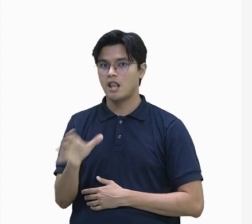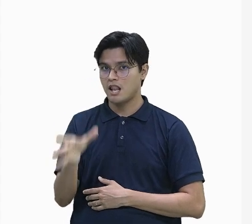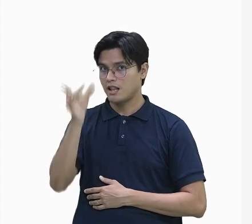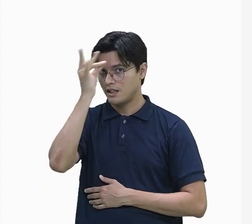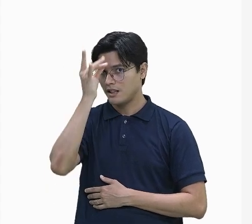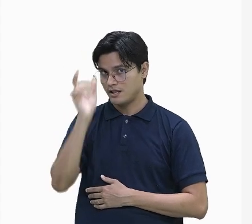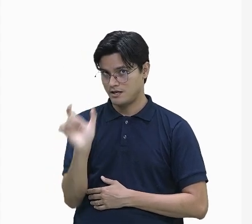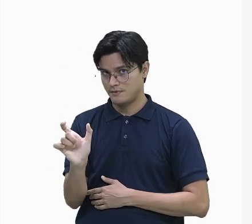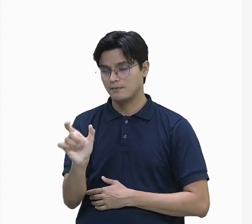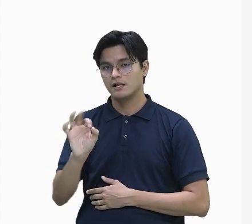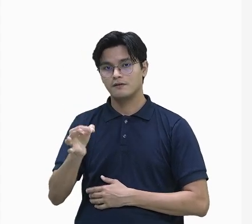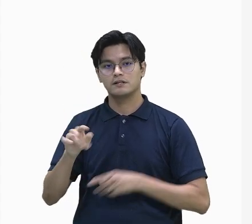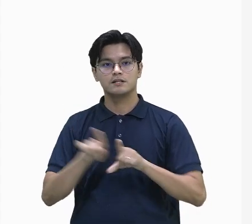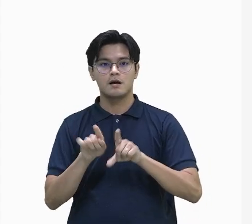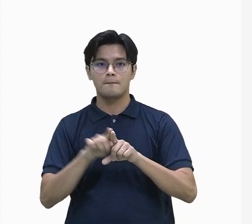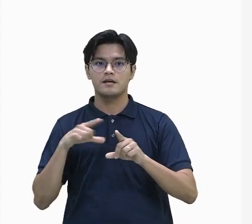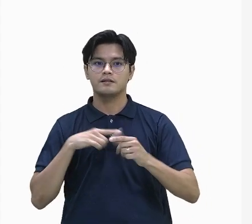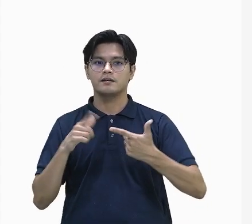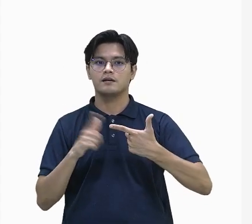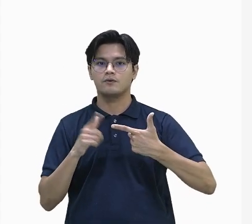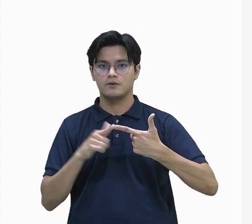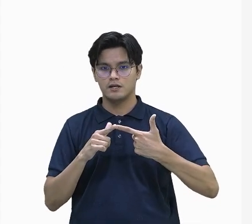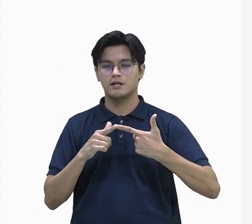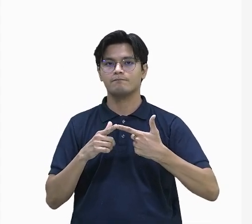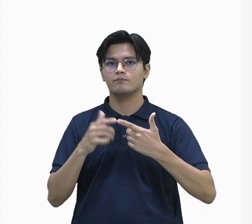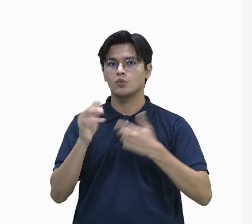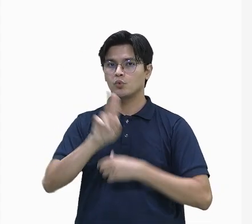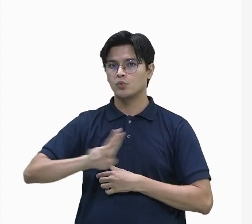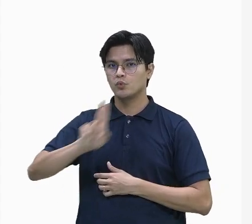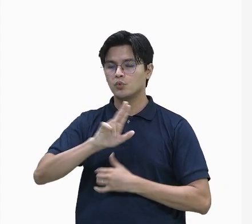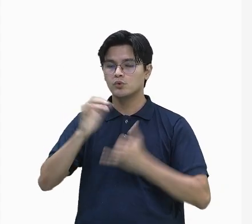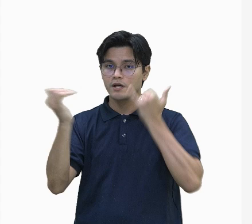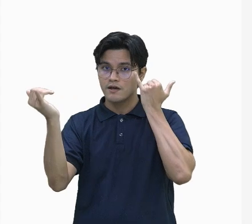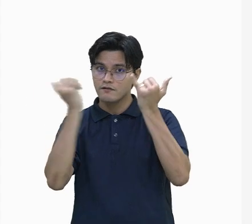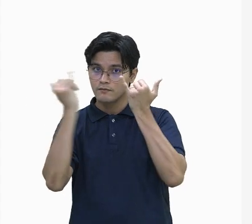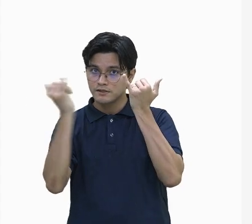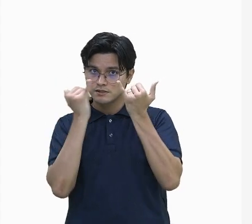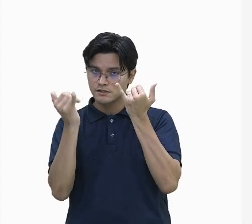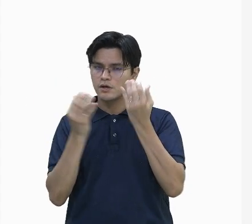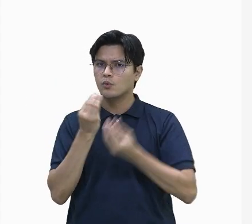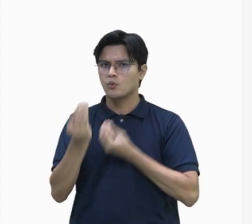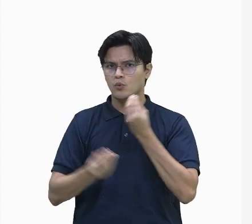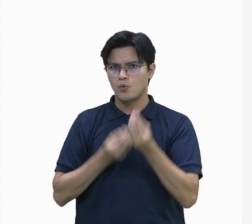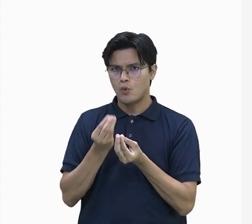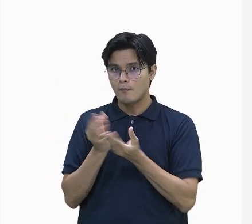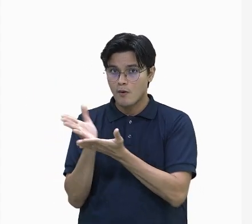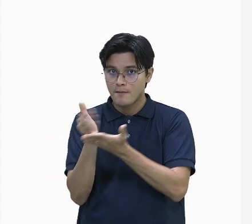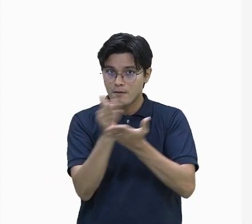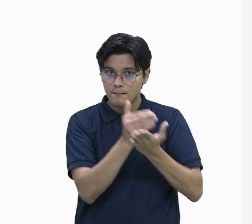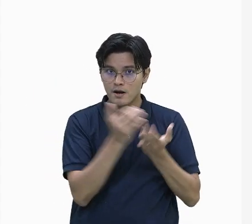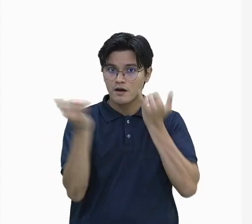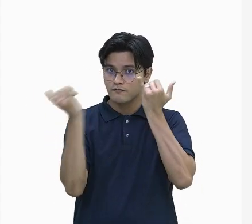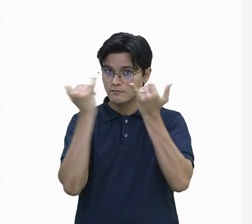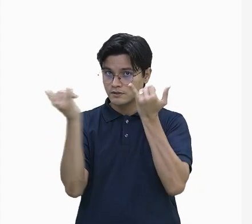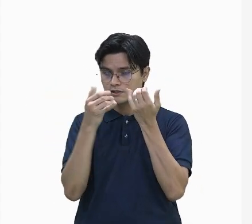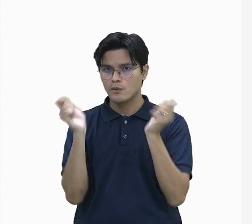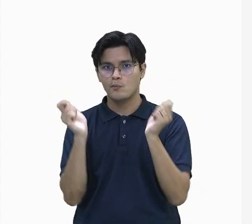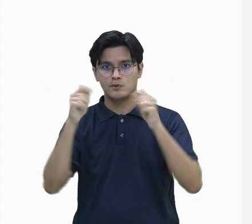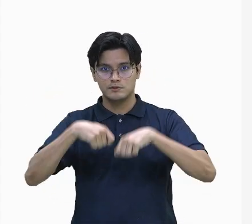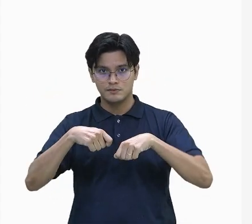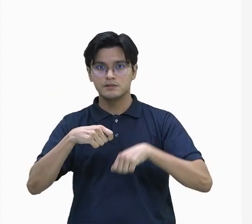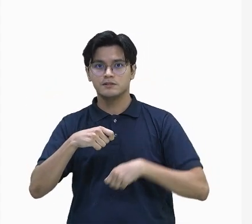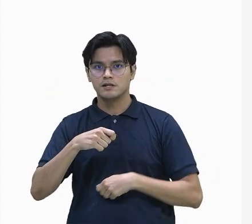de informações, que integra os dados recebidos, permitindo respostas conscientes e